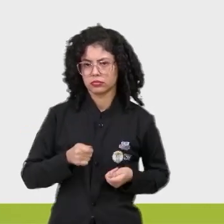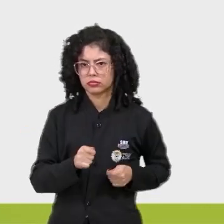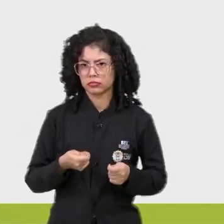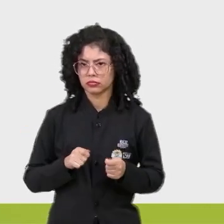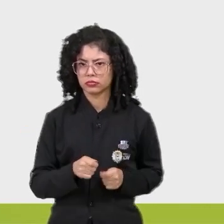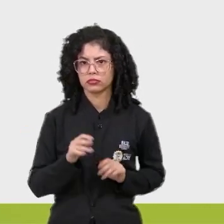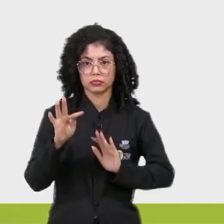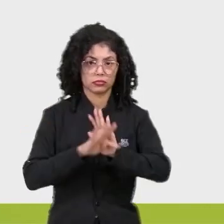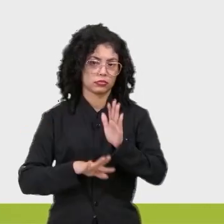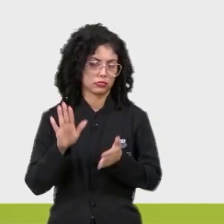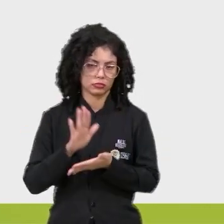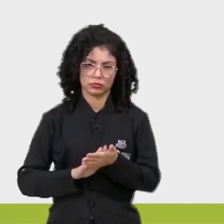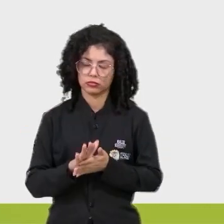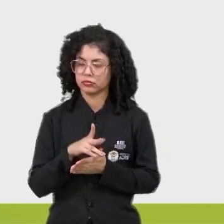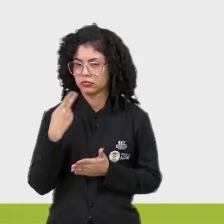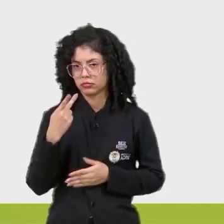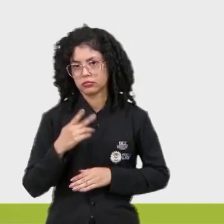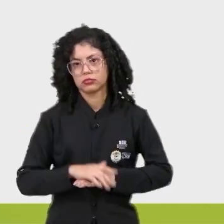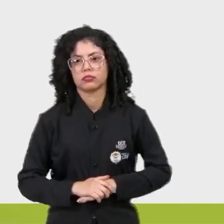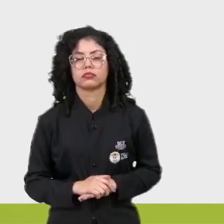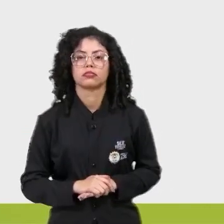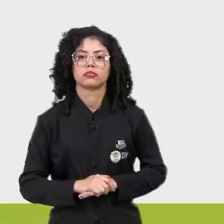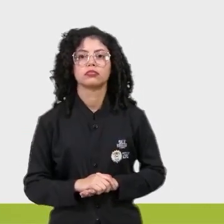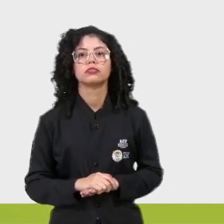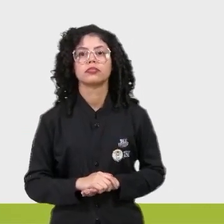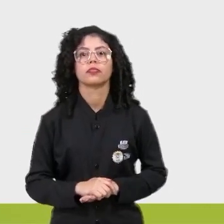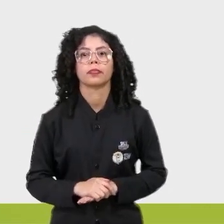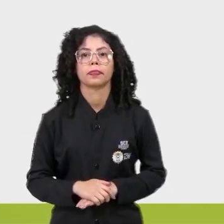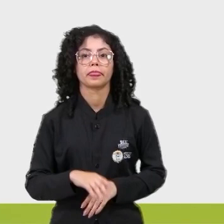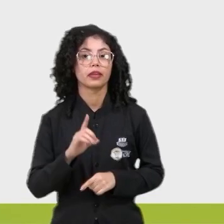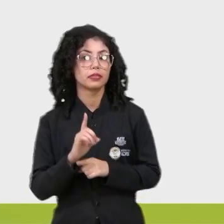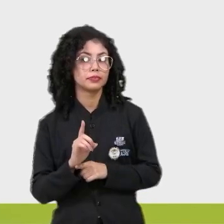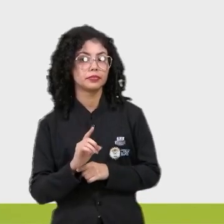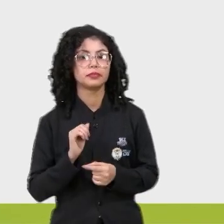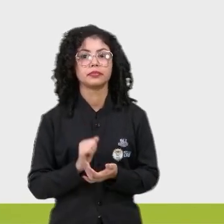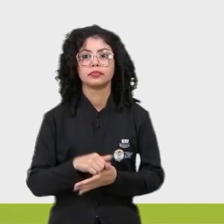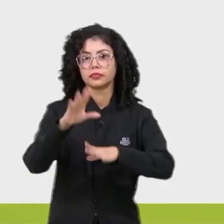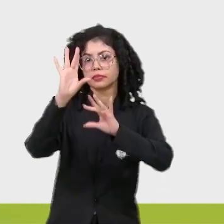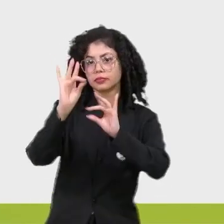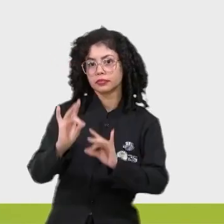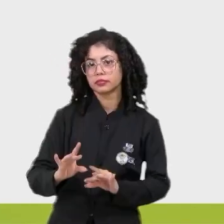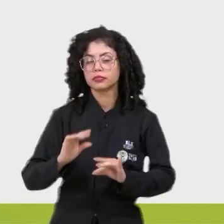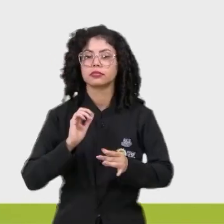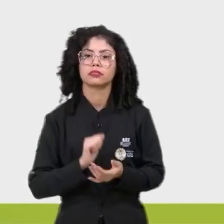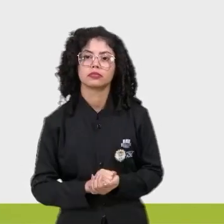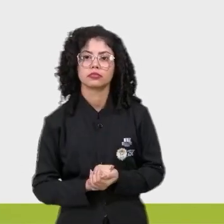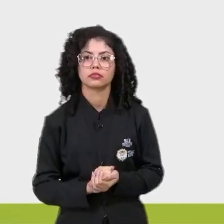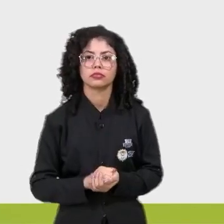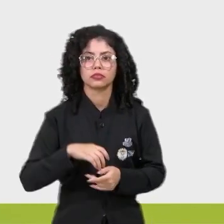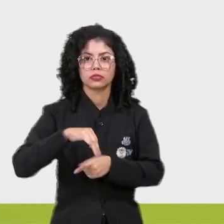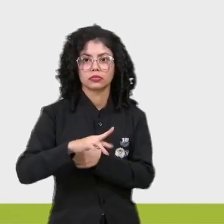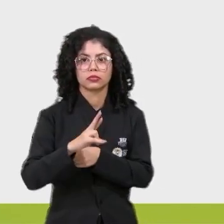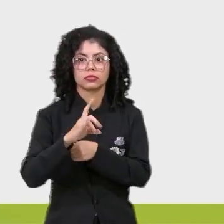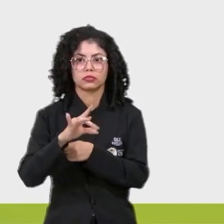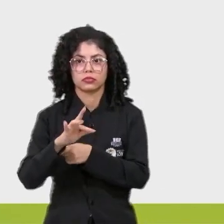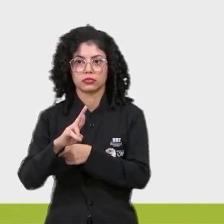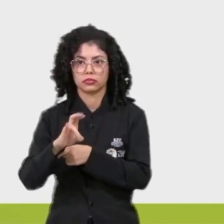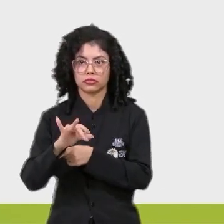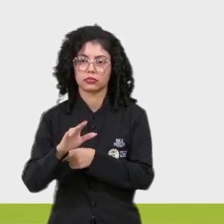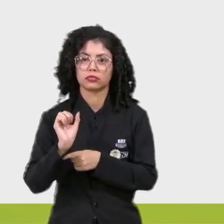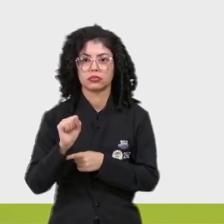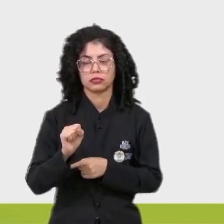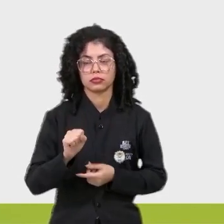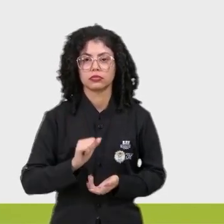O texto não aponta nada relacionado a domínios jurídicos. D, articulação de redes multiescalares?